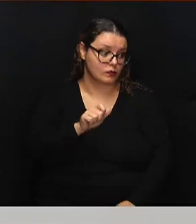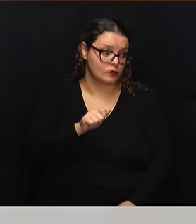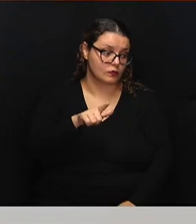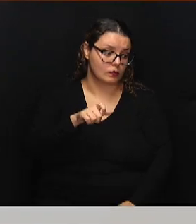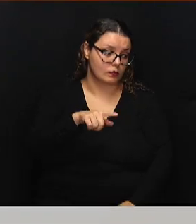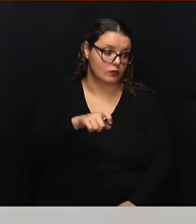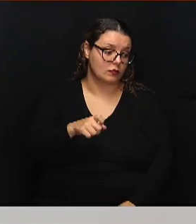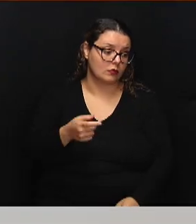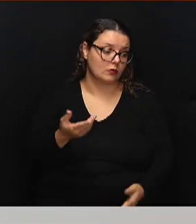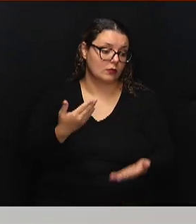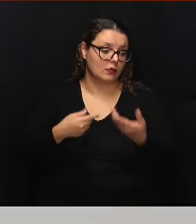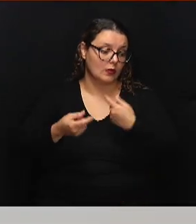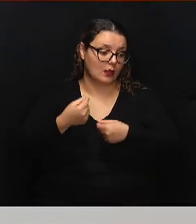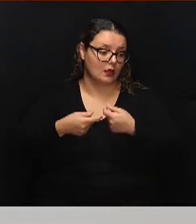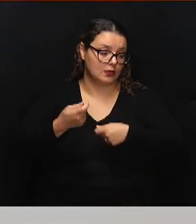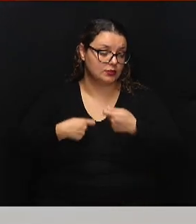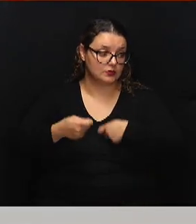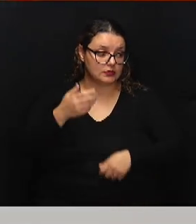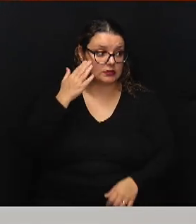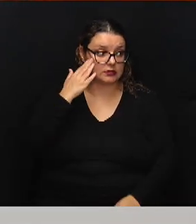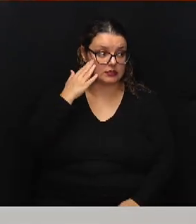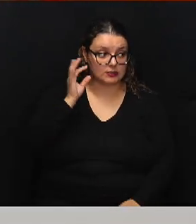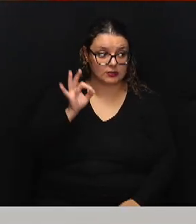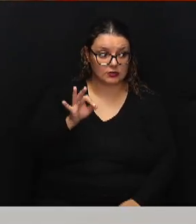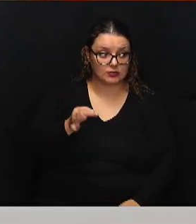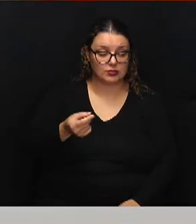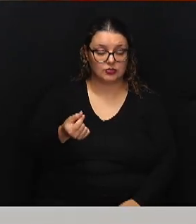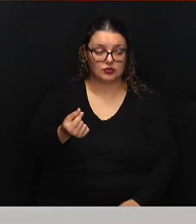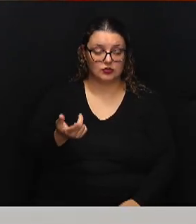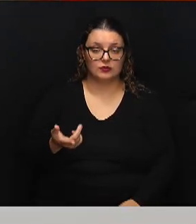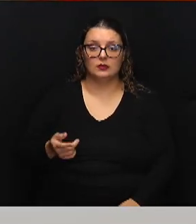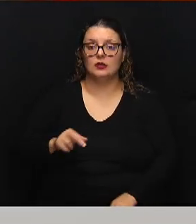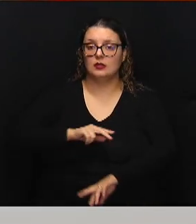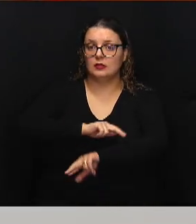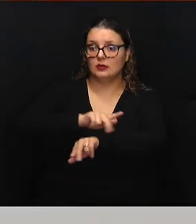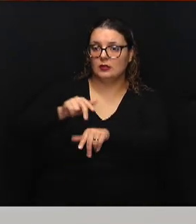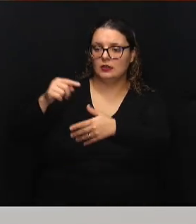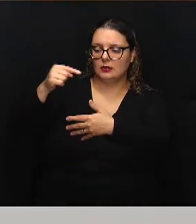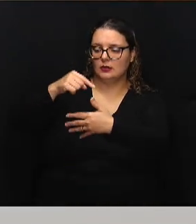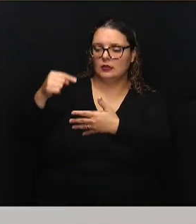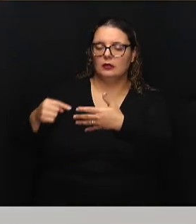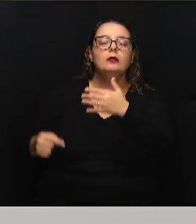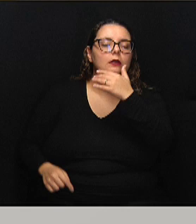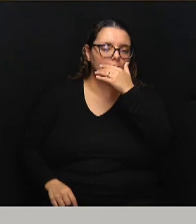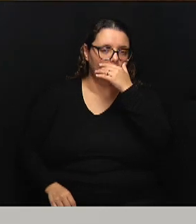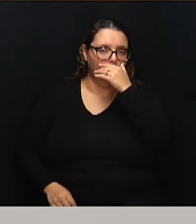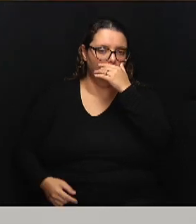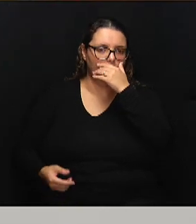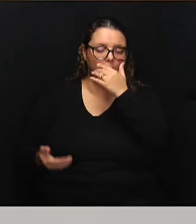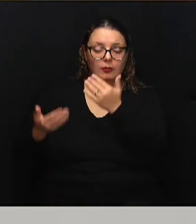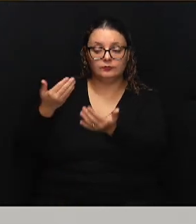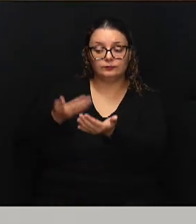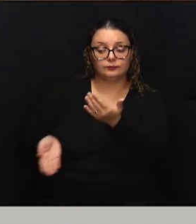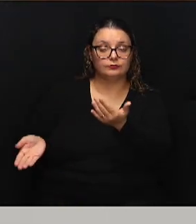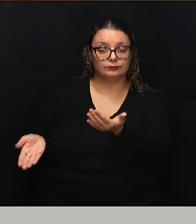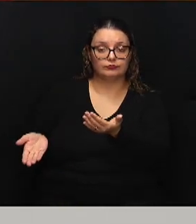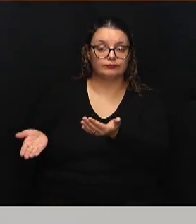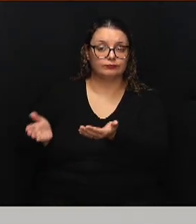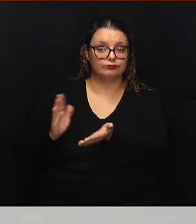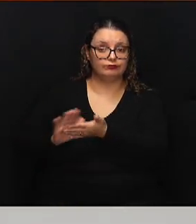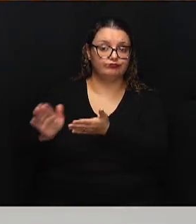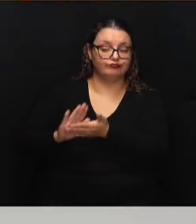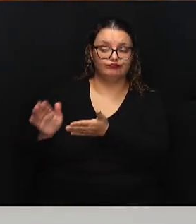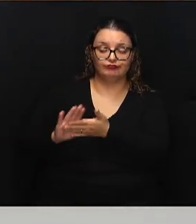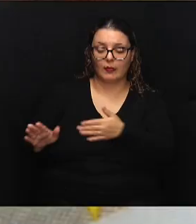administrar direitinho o dinheiro. Ela traz vários assuntos que vão desde o desperdício,